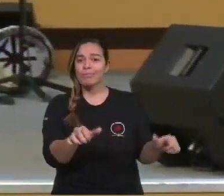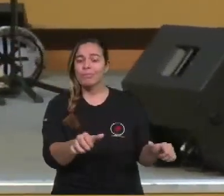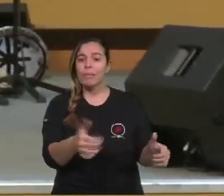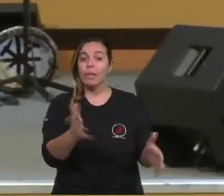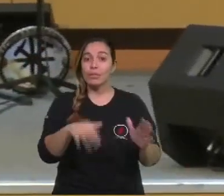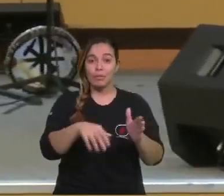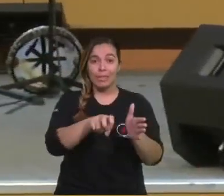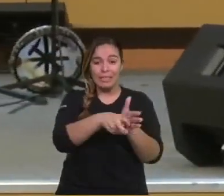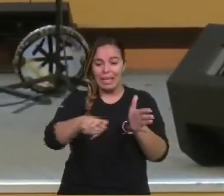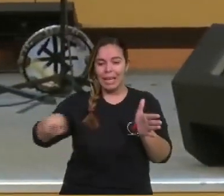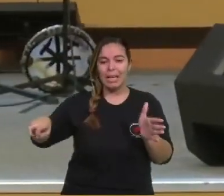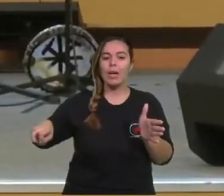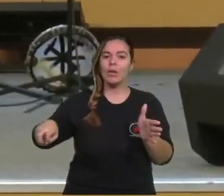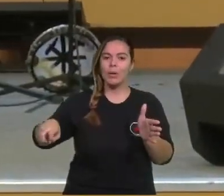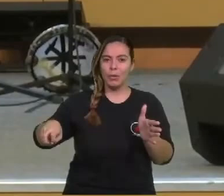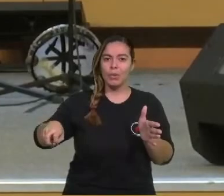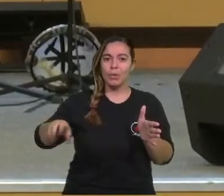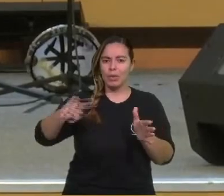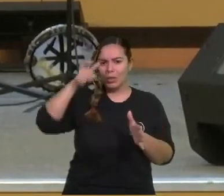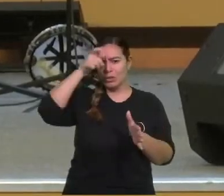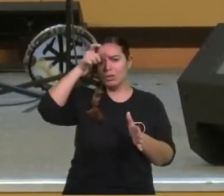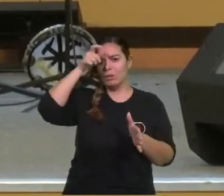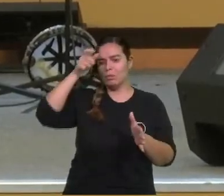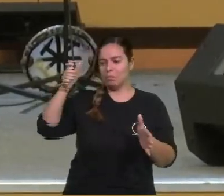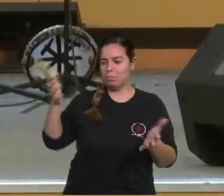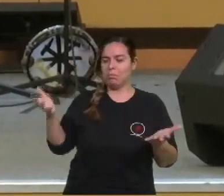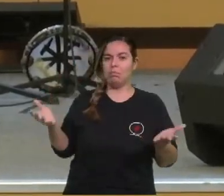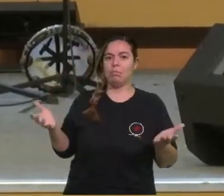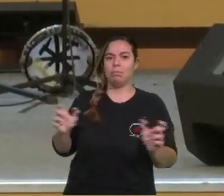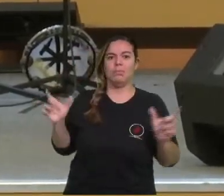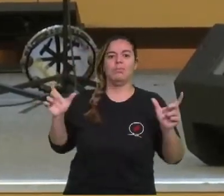estacionamento, o Satanás,